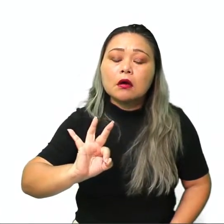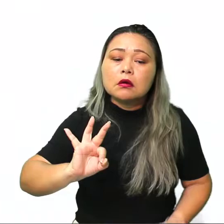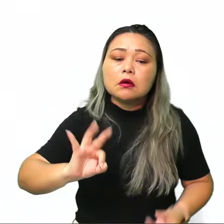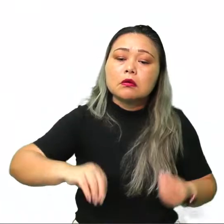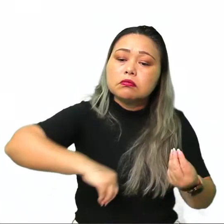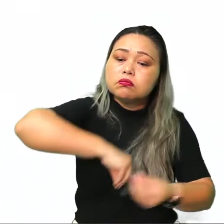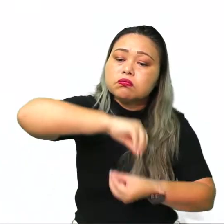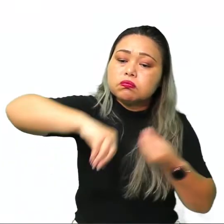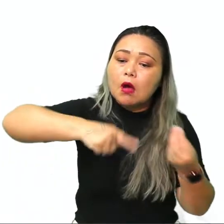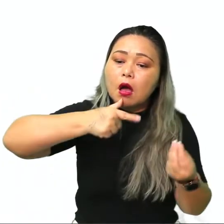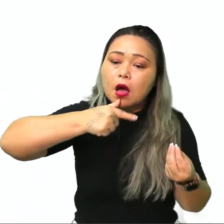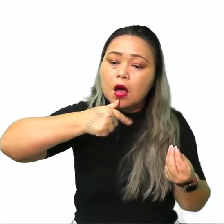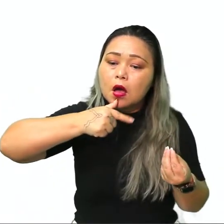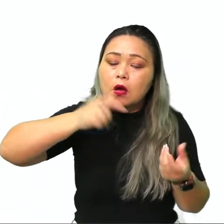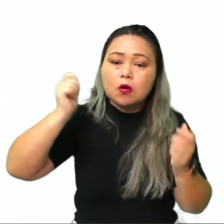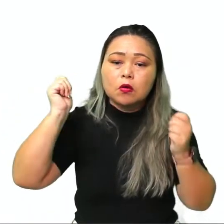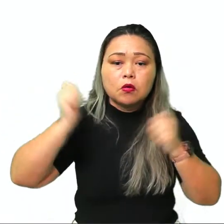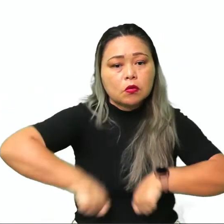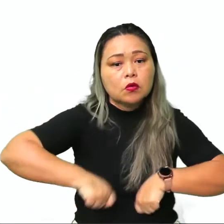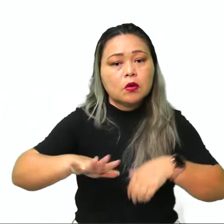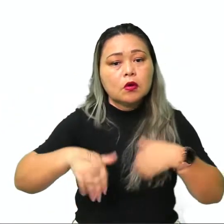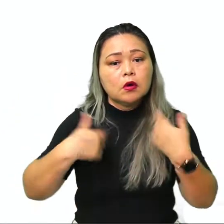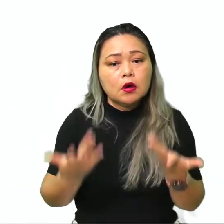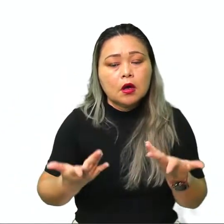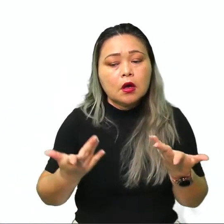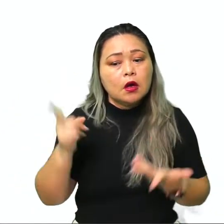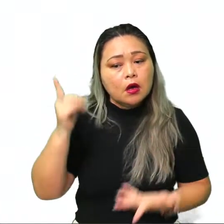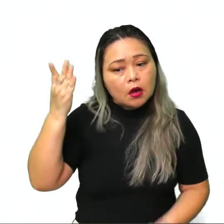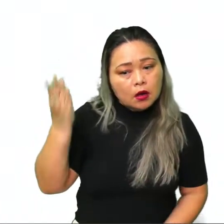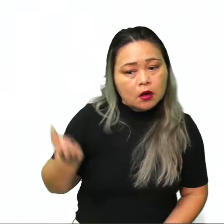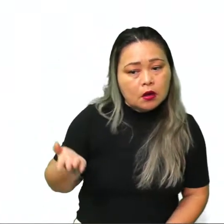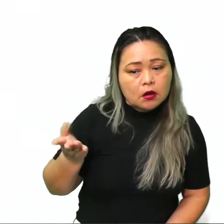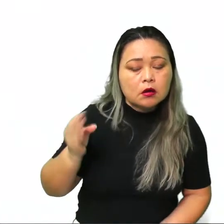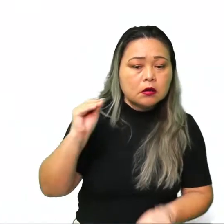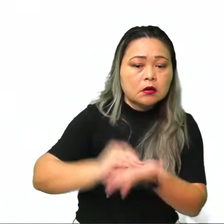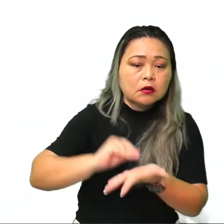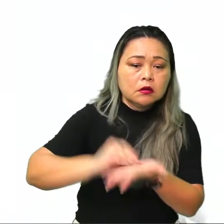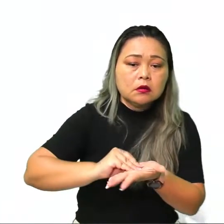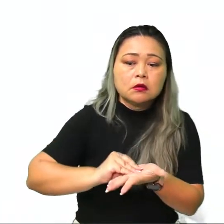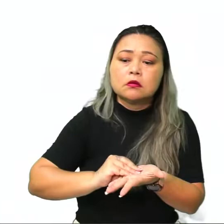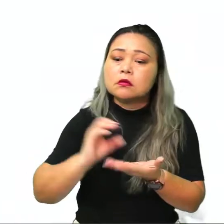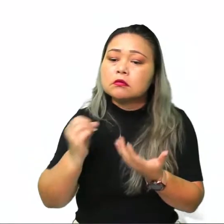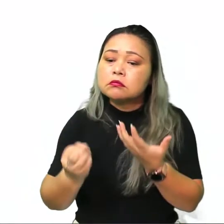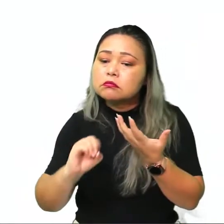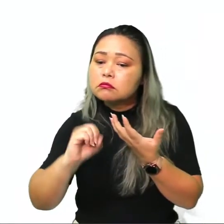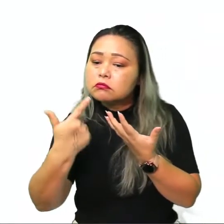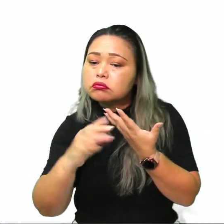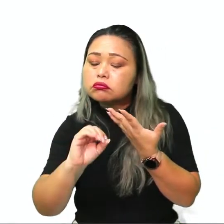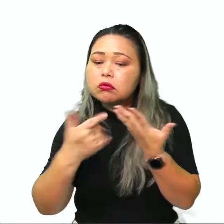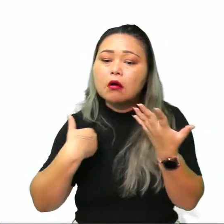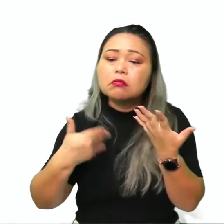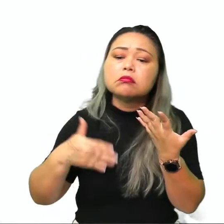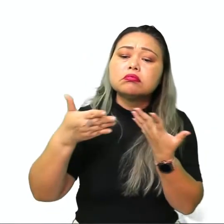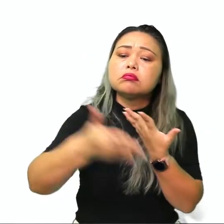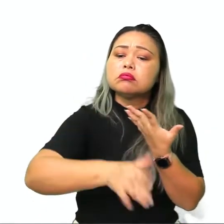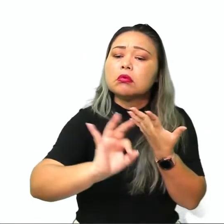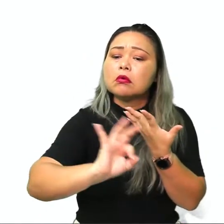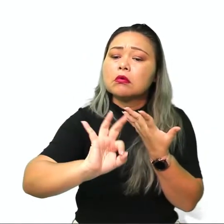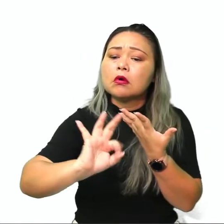dissolvido em água. Então, o que foi que permitiu foi justamente essa ausência desse oxigênio. Então, você vai pela